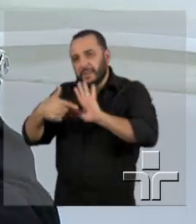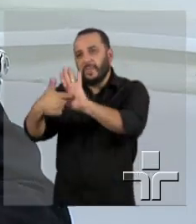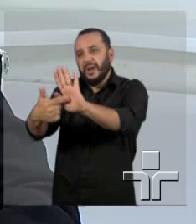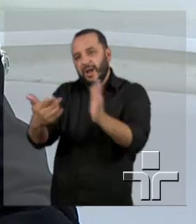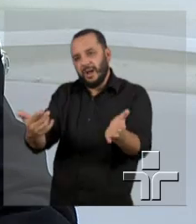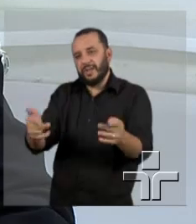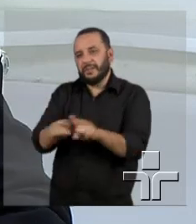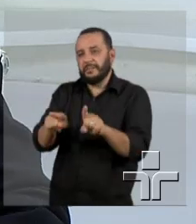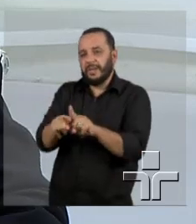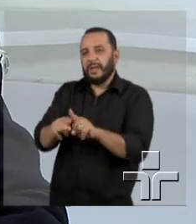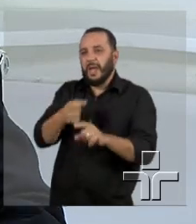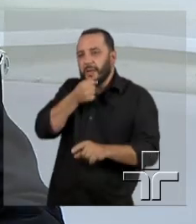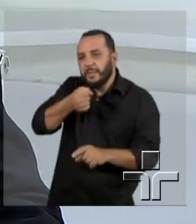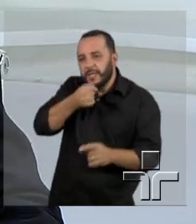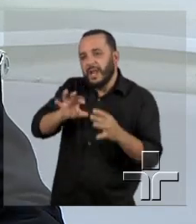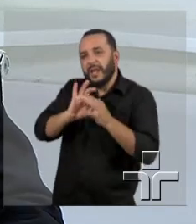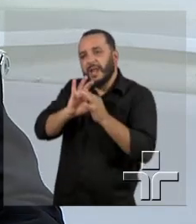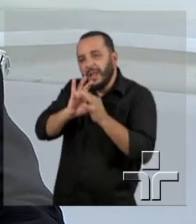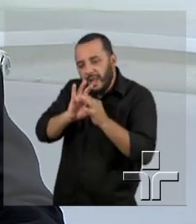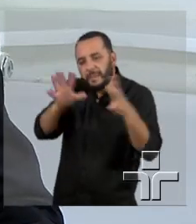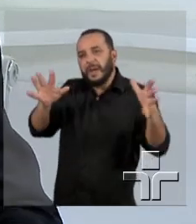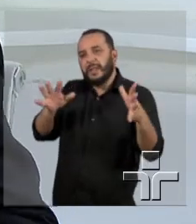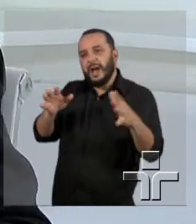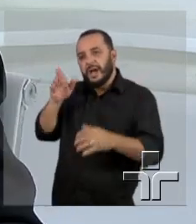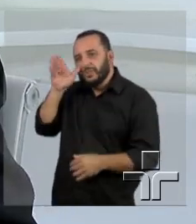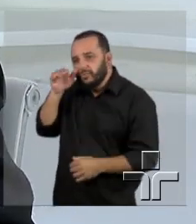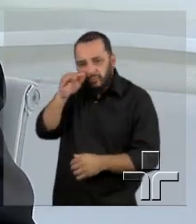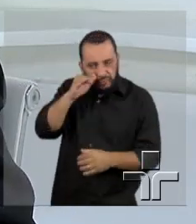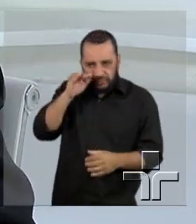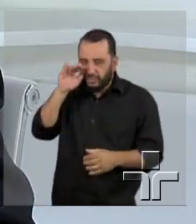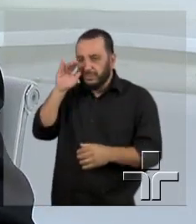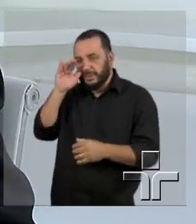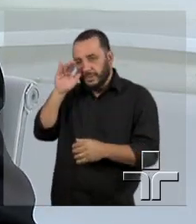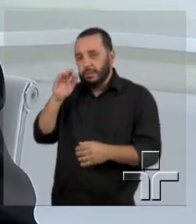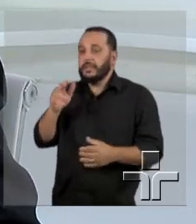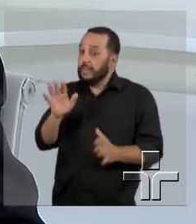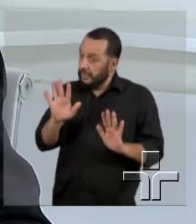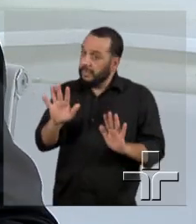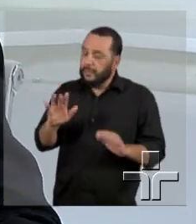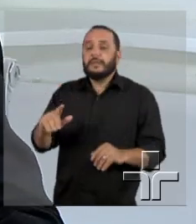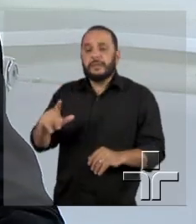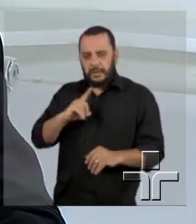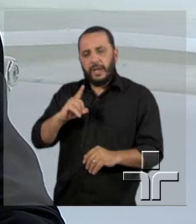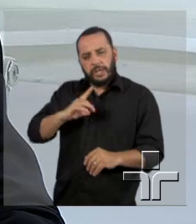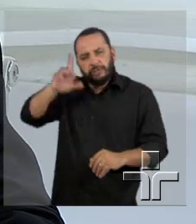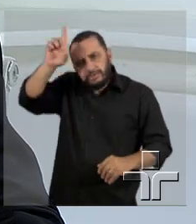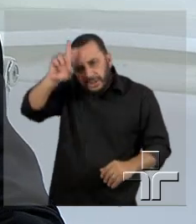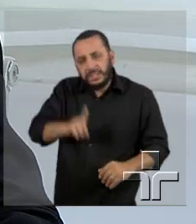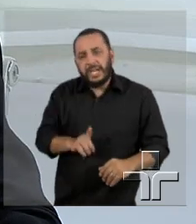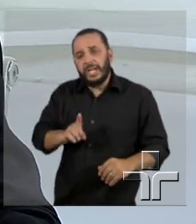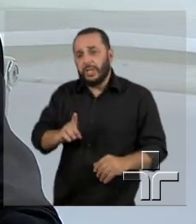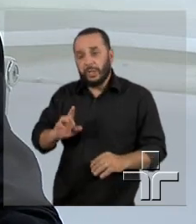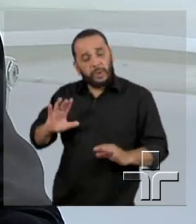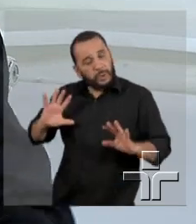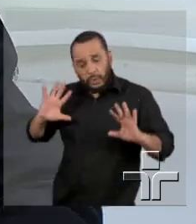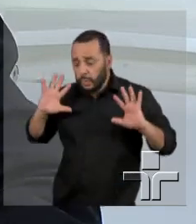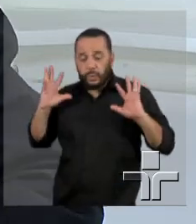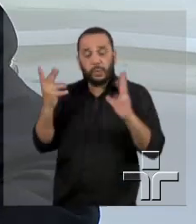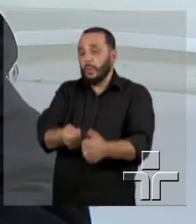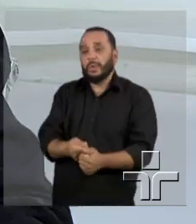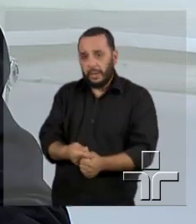de imprensa. Eu até também me permito dizer, absolutizando certos direitos, vou discordar um pouco do seu ponto de